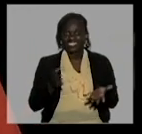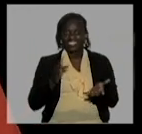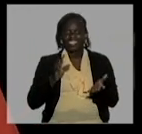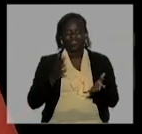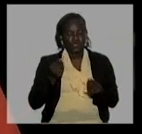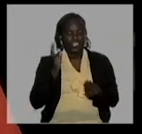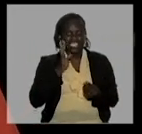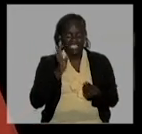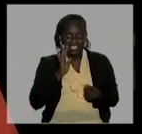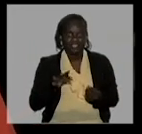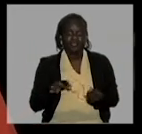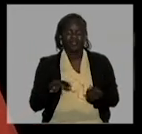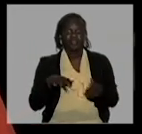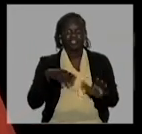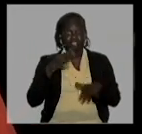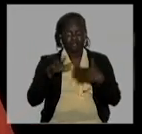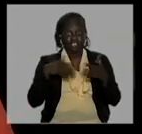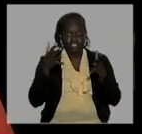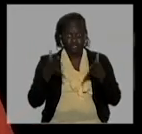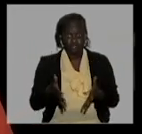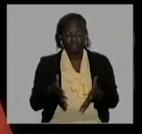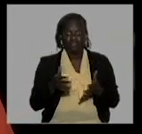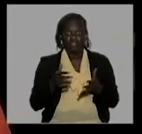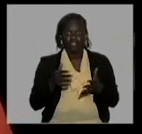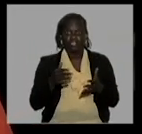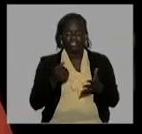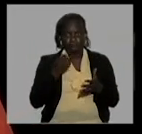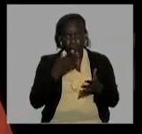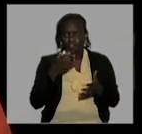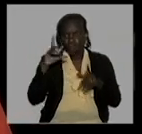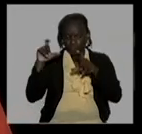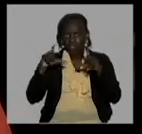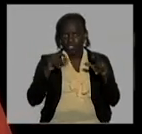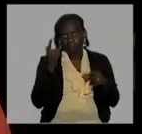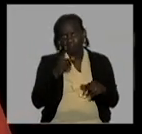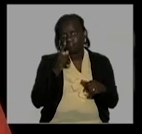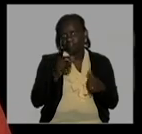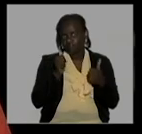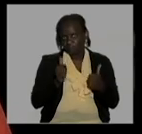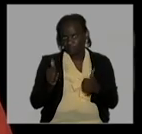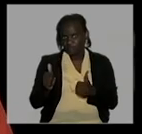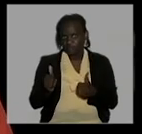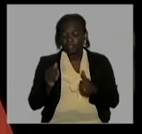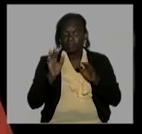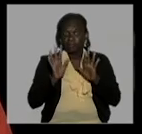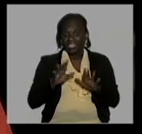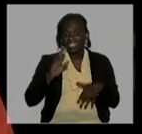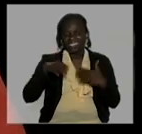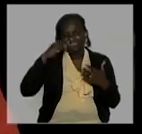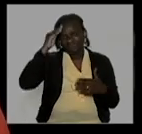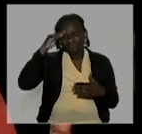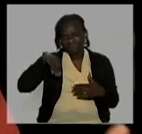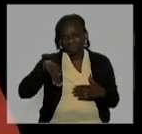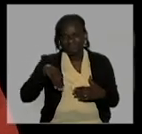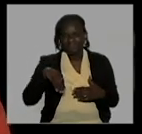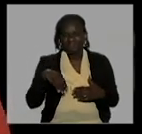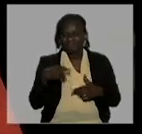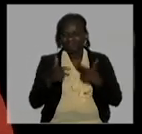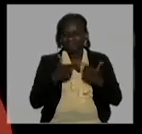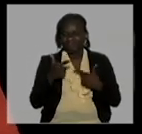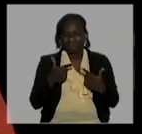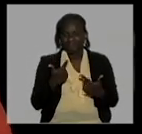E isso era muito legal. Ele chegou, graças a Deus, a fazer boas fotos, né? Só que